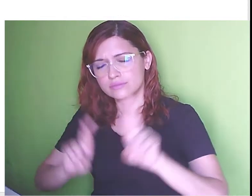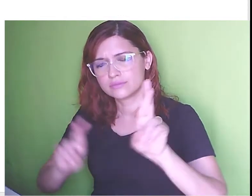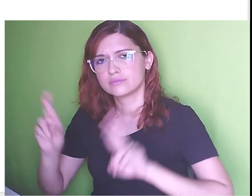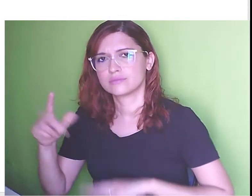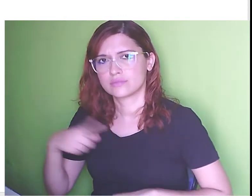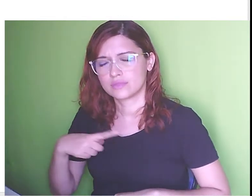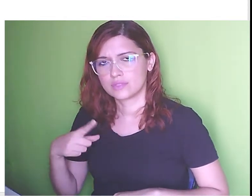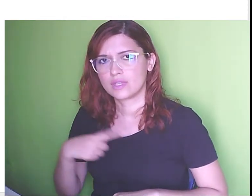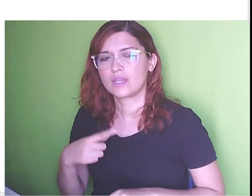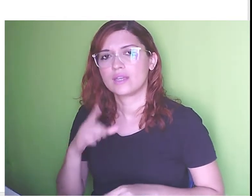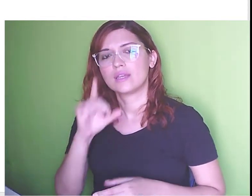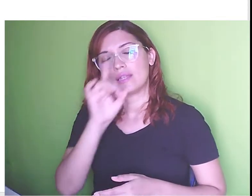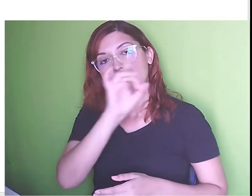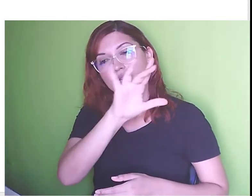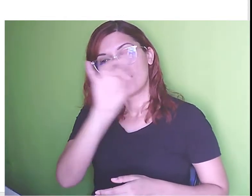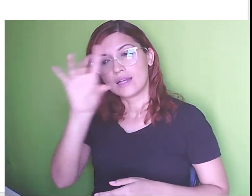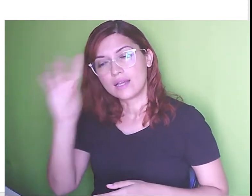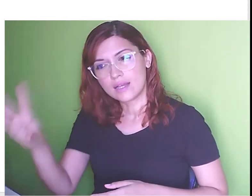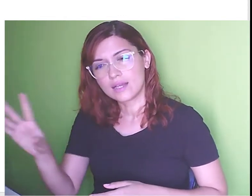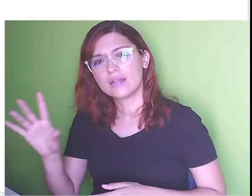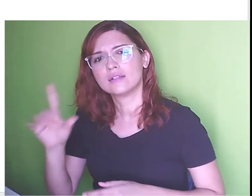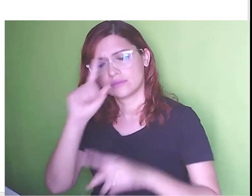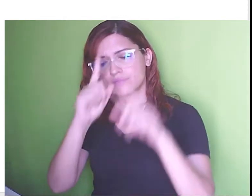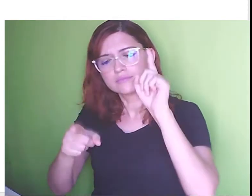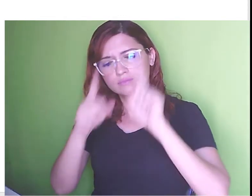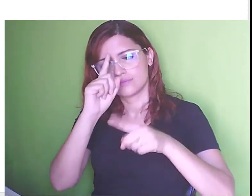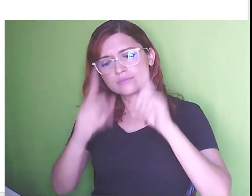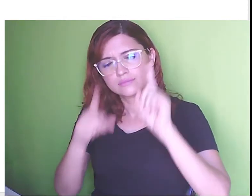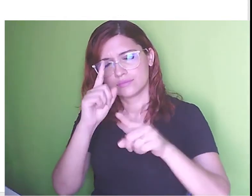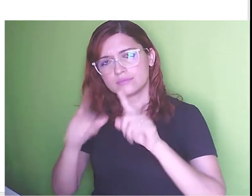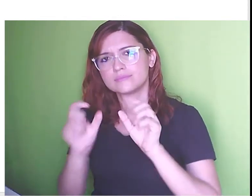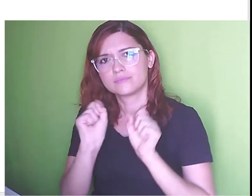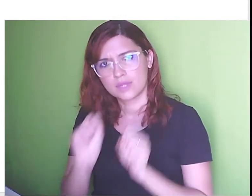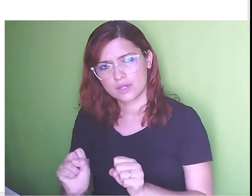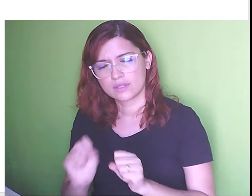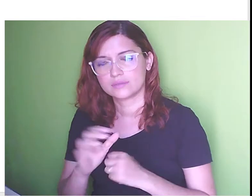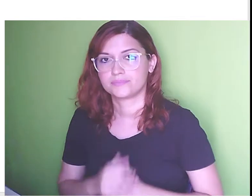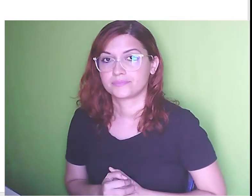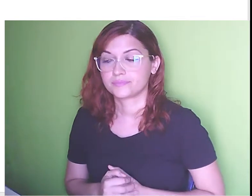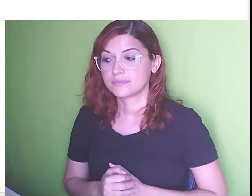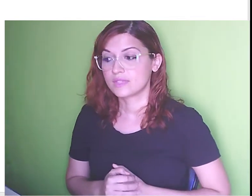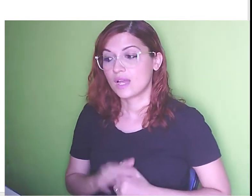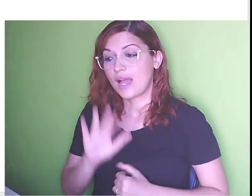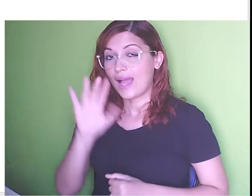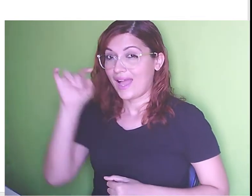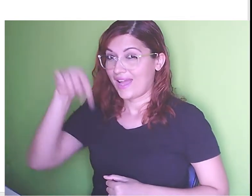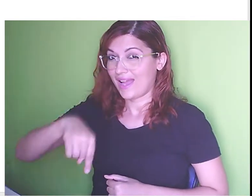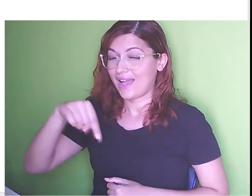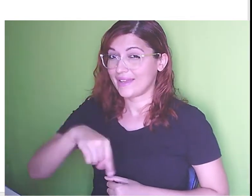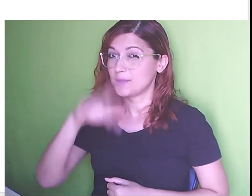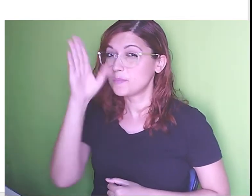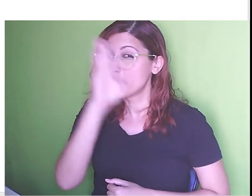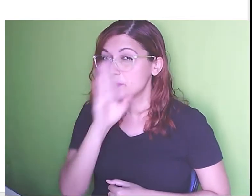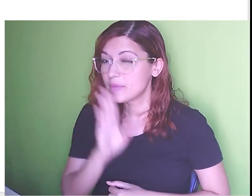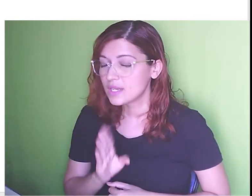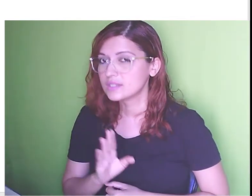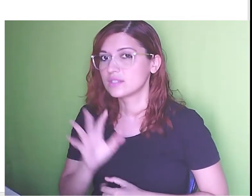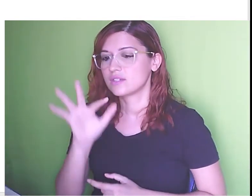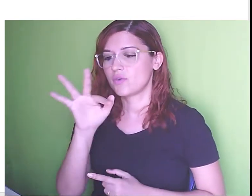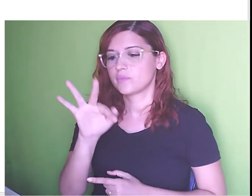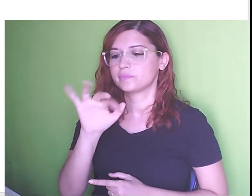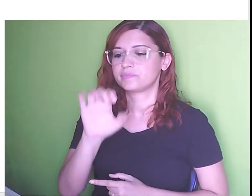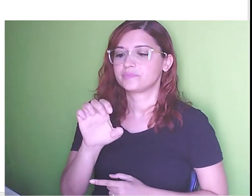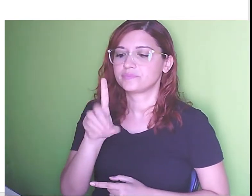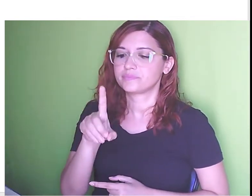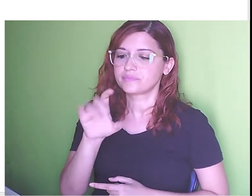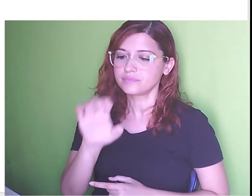com seus respectivos governadores. E eles têm uma certa medida de autonomia. Aqui